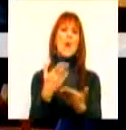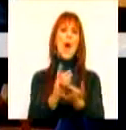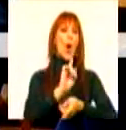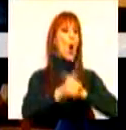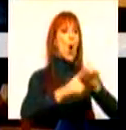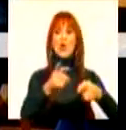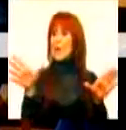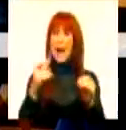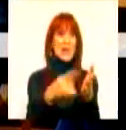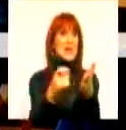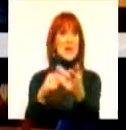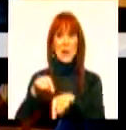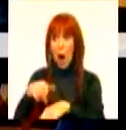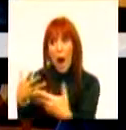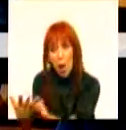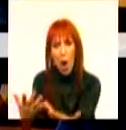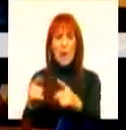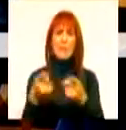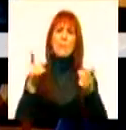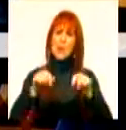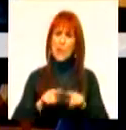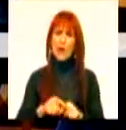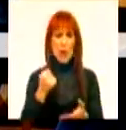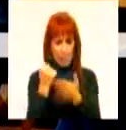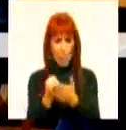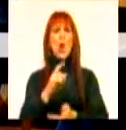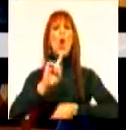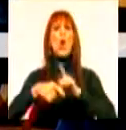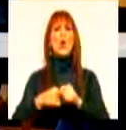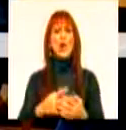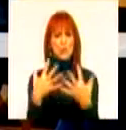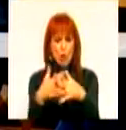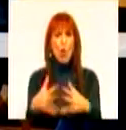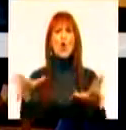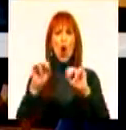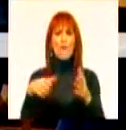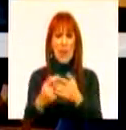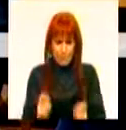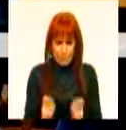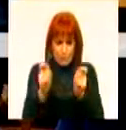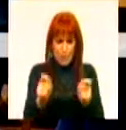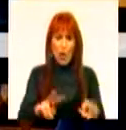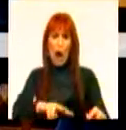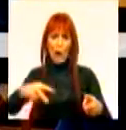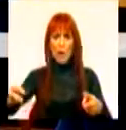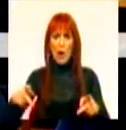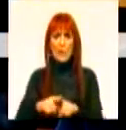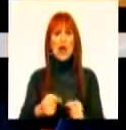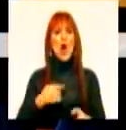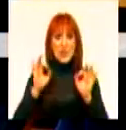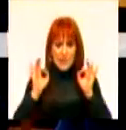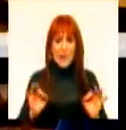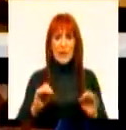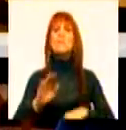aqueles que mais necessitam neste momento, mas também apoiando e reestruturando, lançando reformas que estamos certos